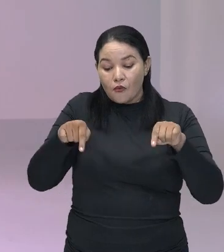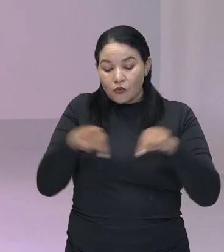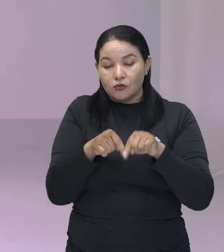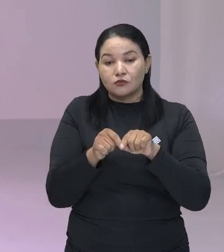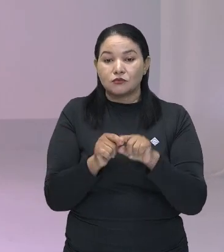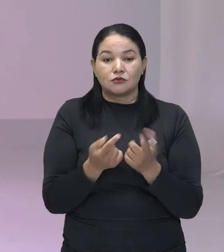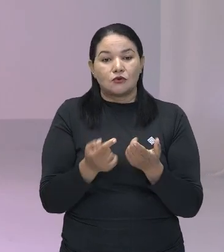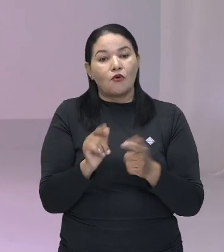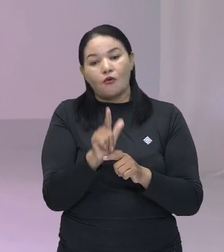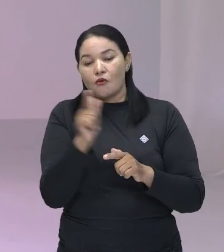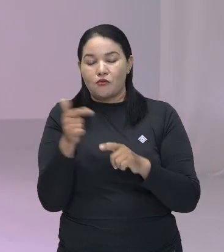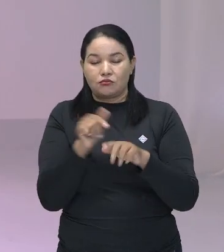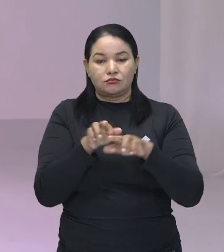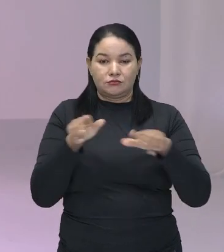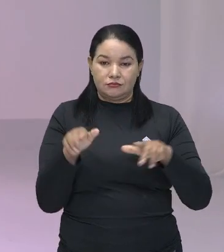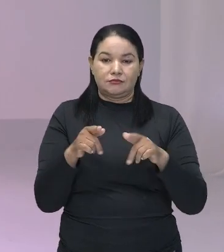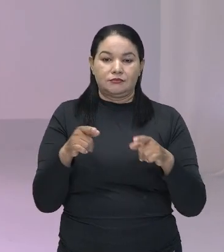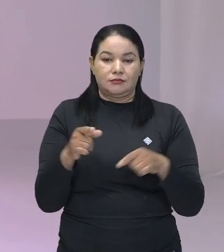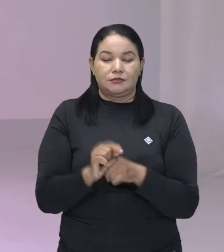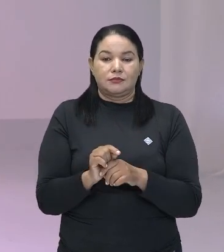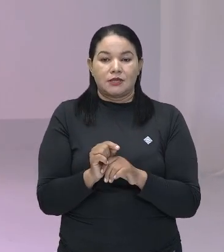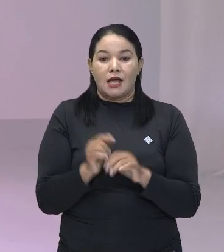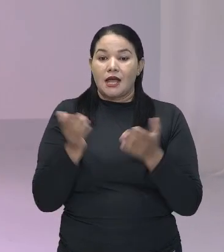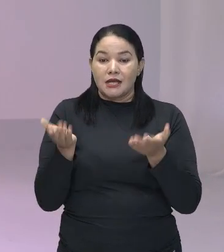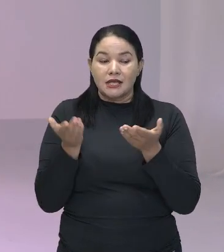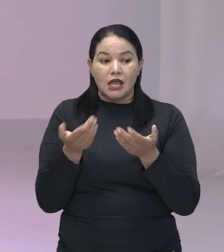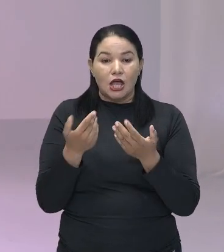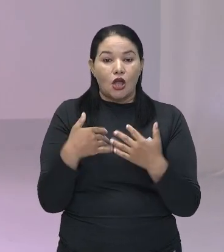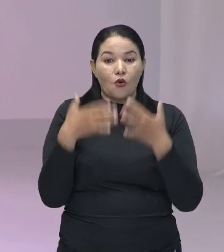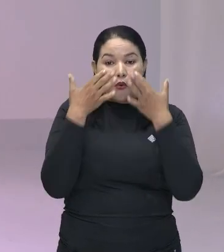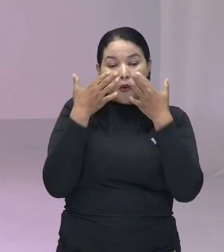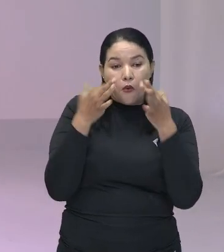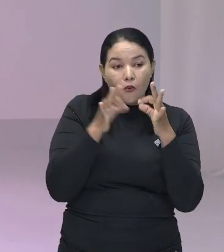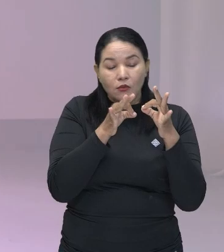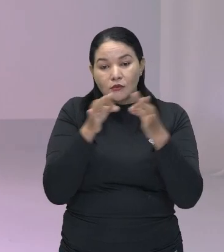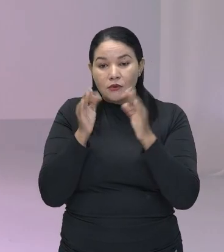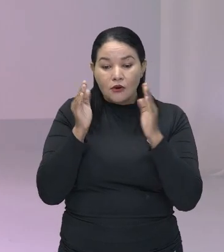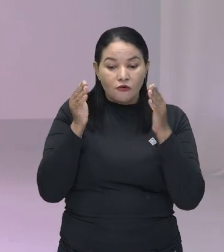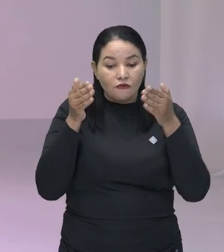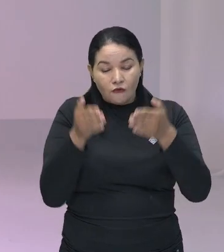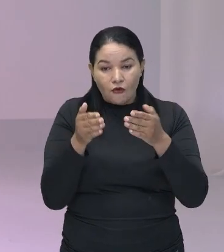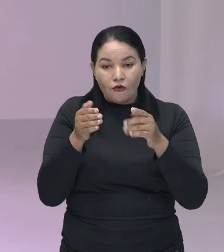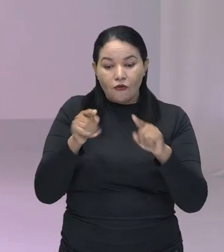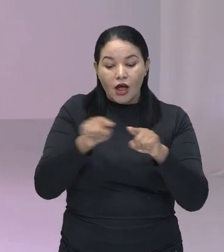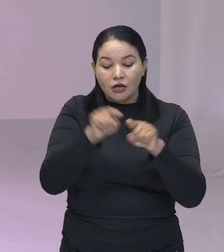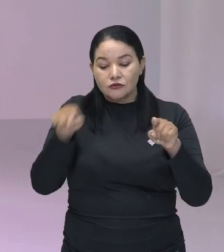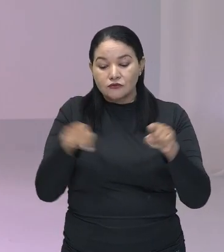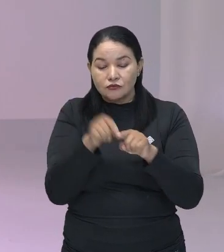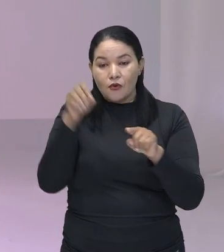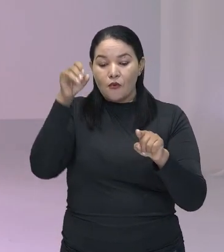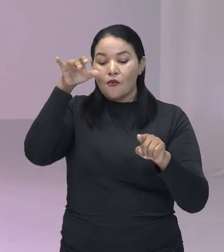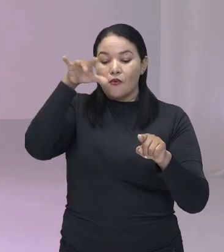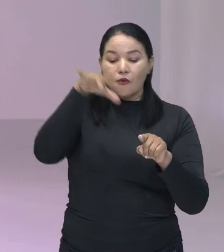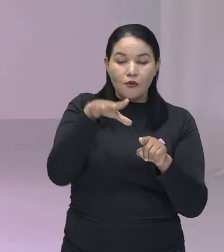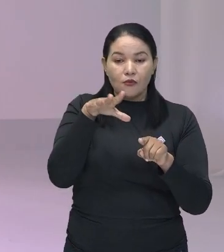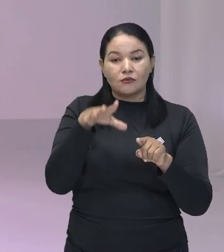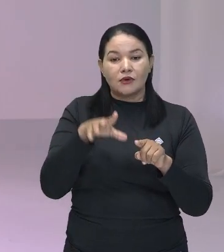outros efeitos. Então, às vezes a gente quer direcionar um olhar, a gente coloca um foco de luz ali em cima do ator, então a